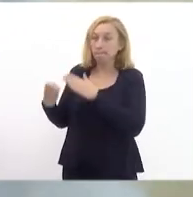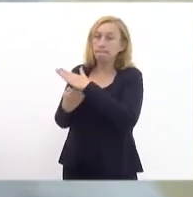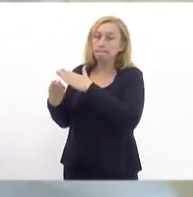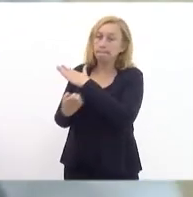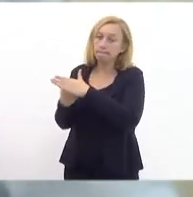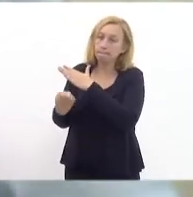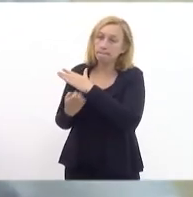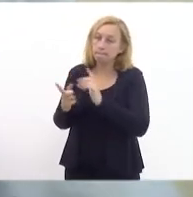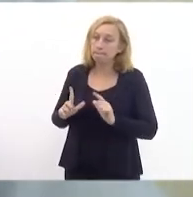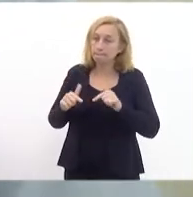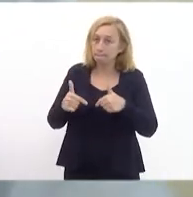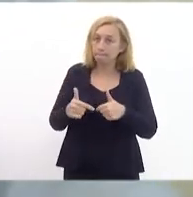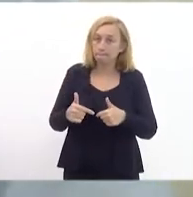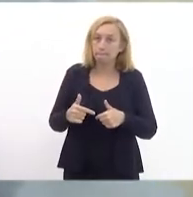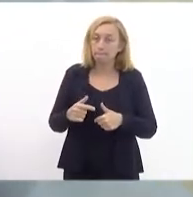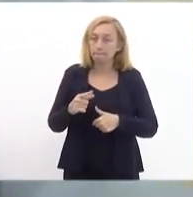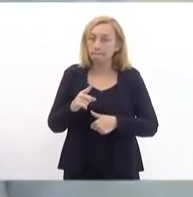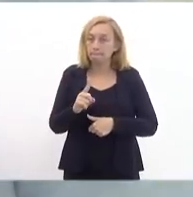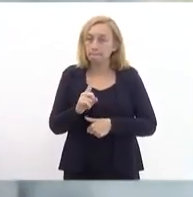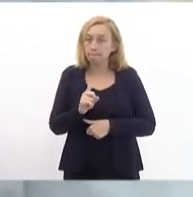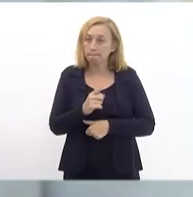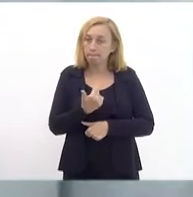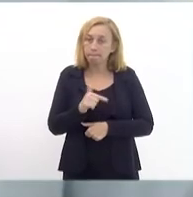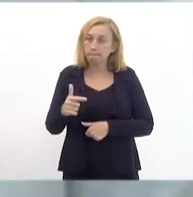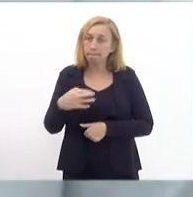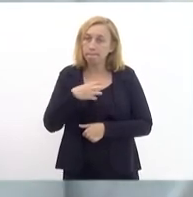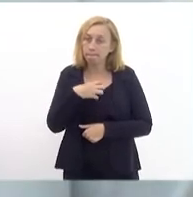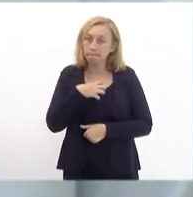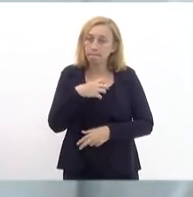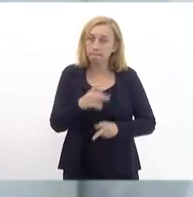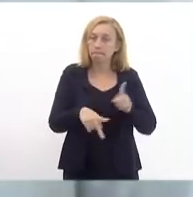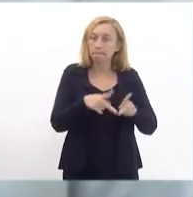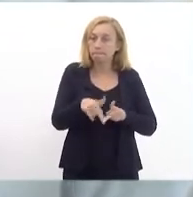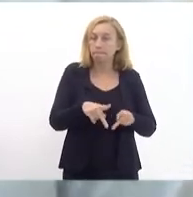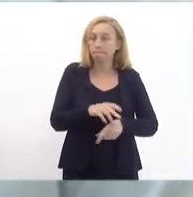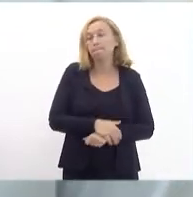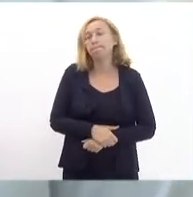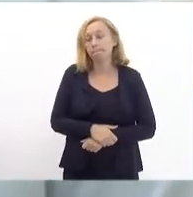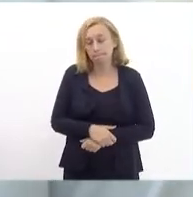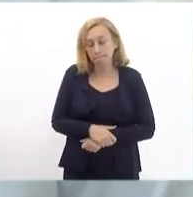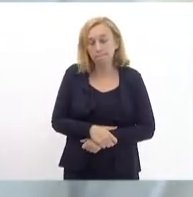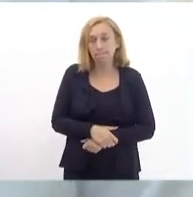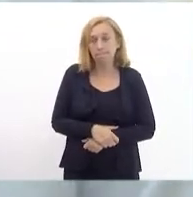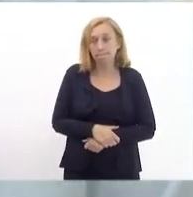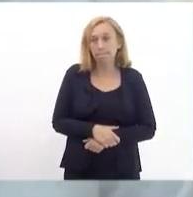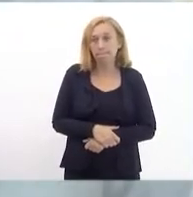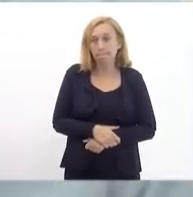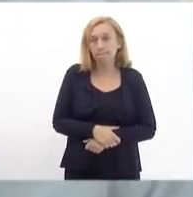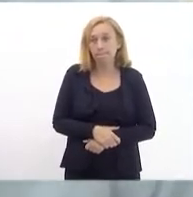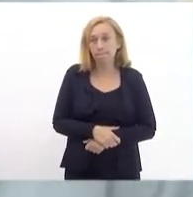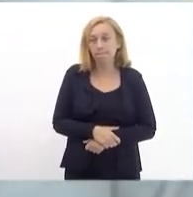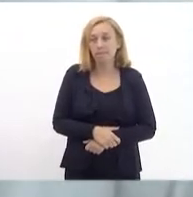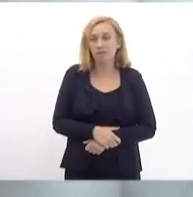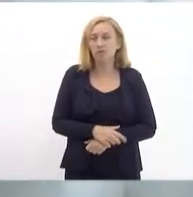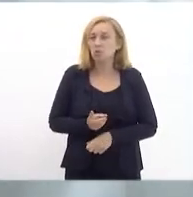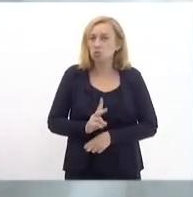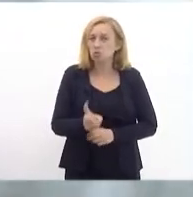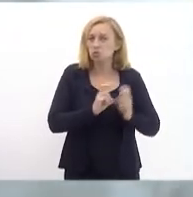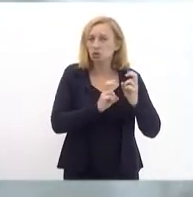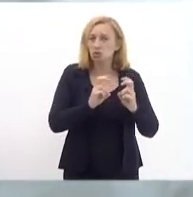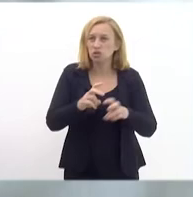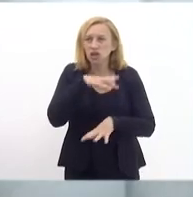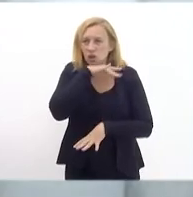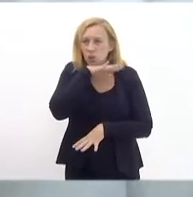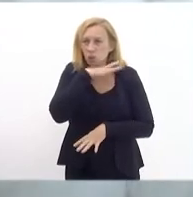deficitárias, reajustar sem dar a compensação ao usuário e continuar sucateado o serviço